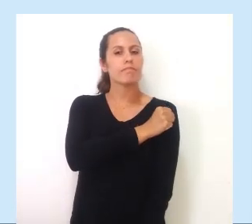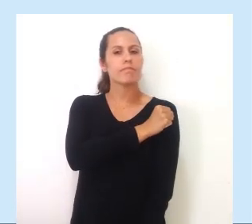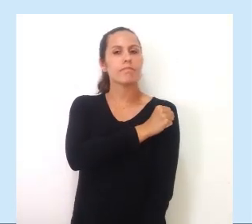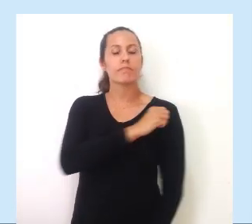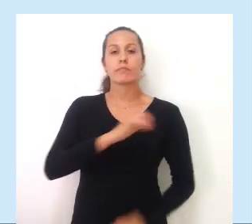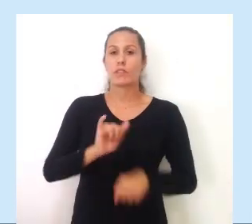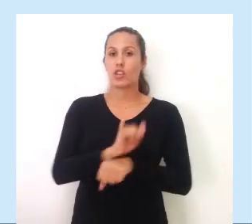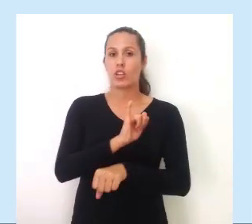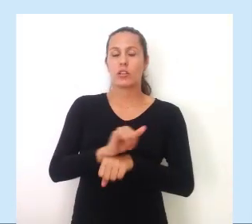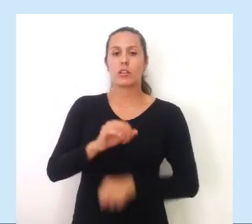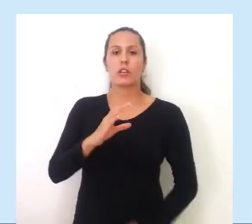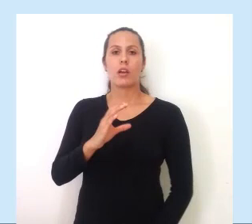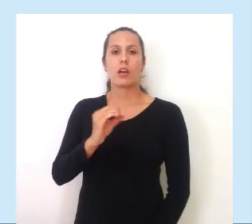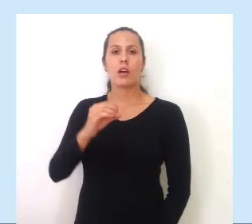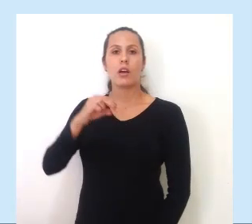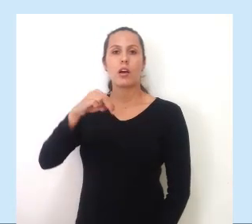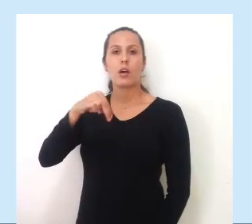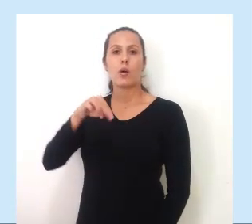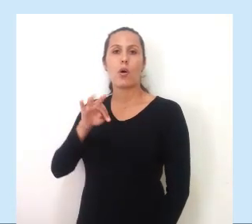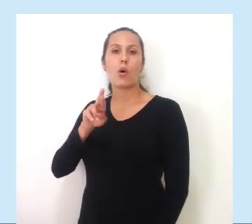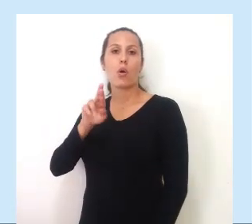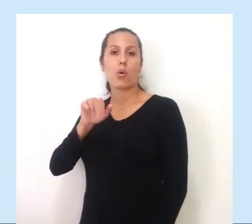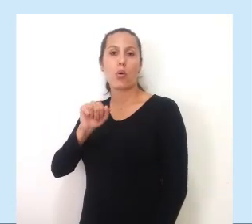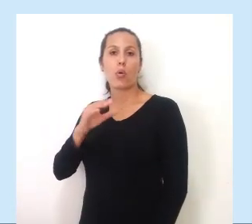Oitavo ano, métodos